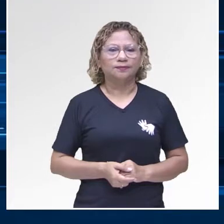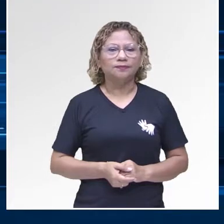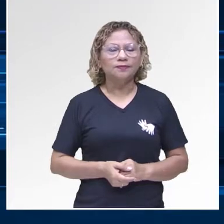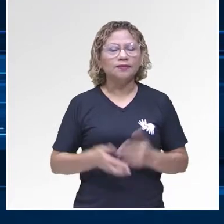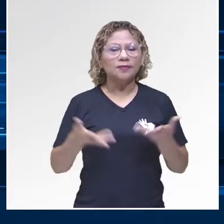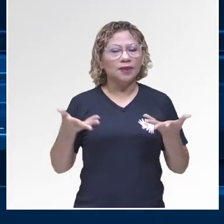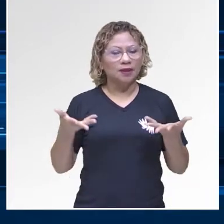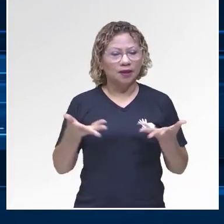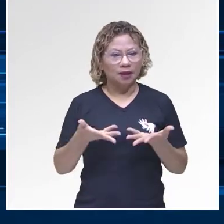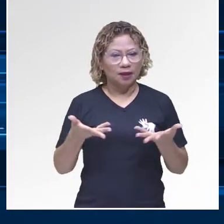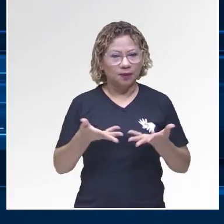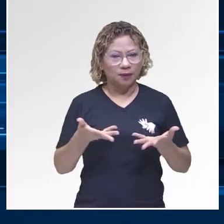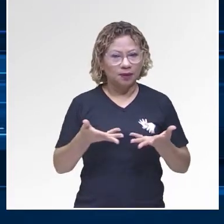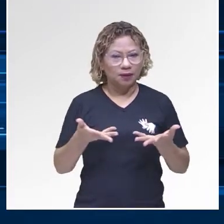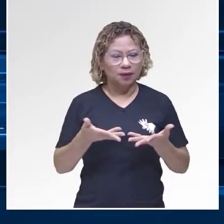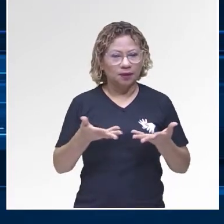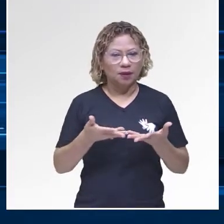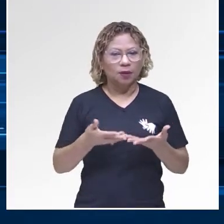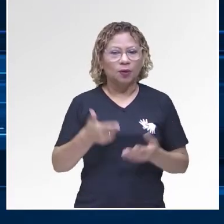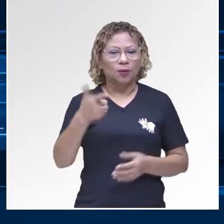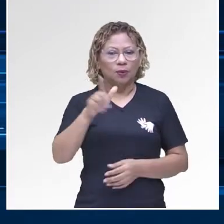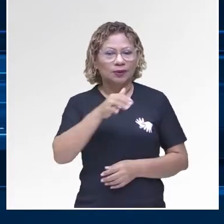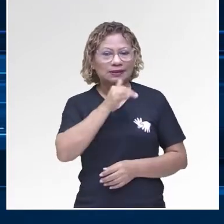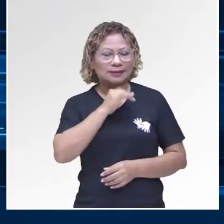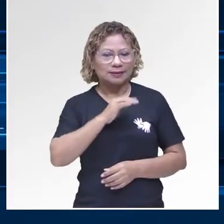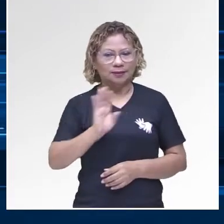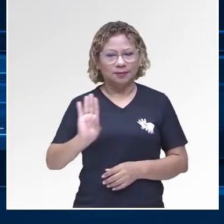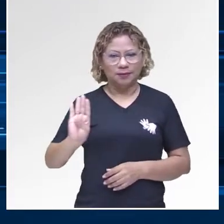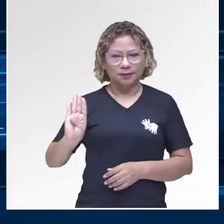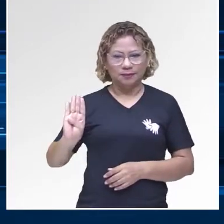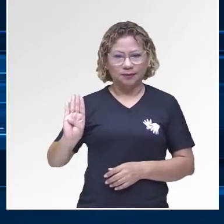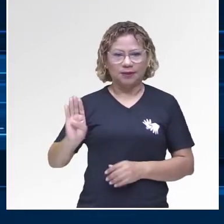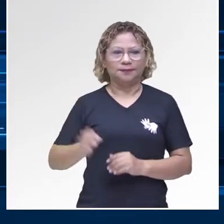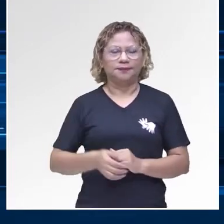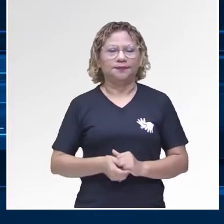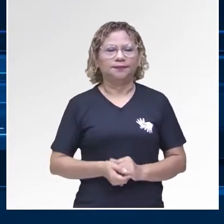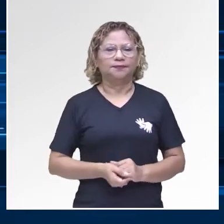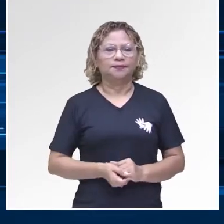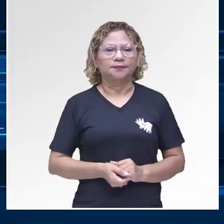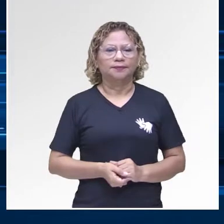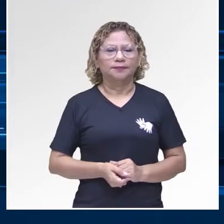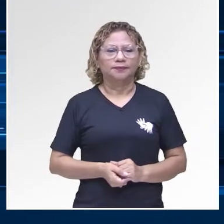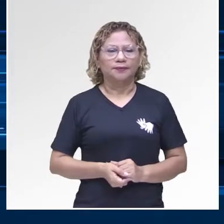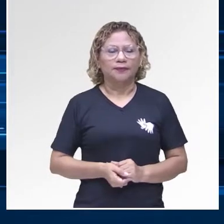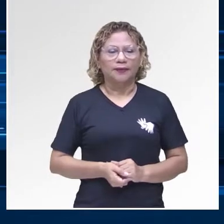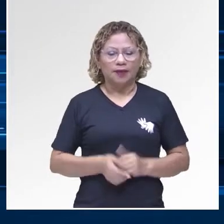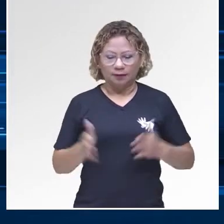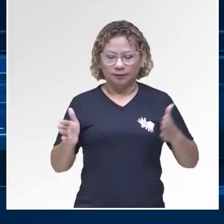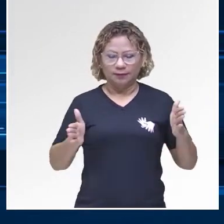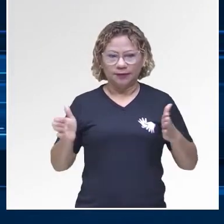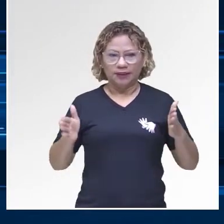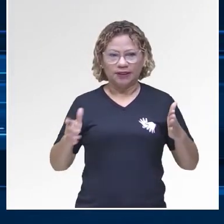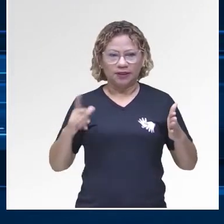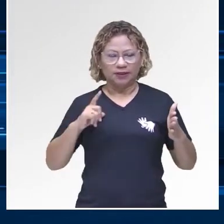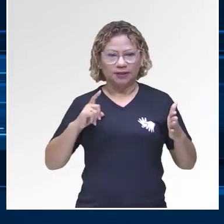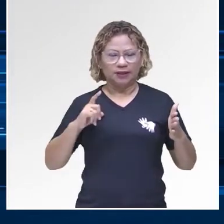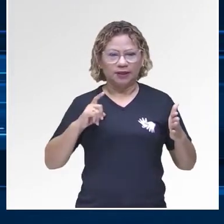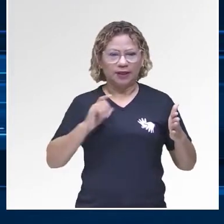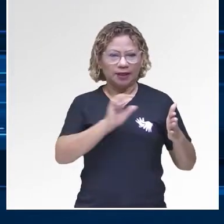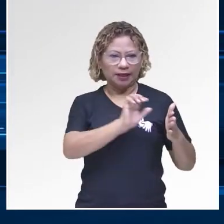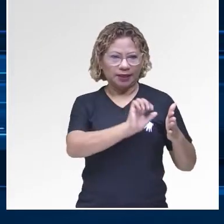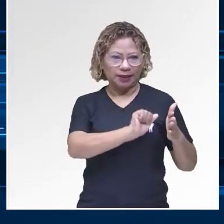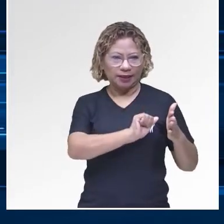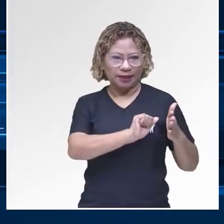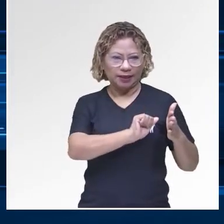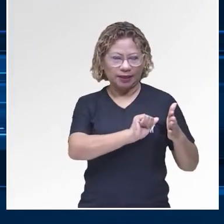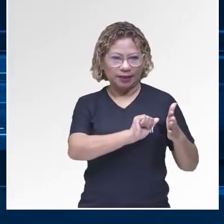Agora, vamos ver o exemplo B. No exemplo B, ó, nós temos A2,